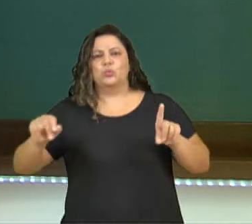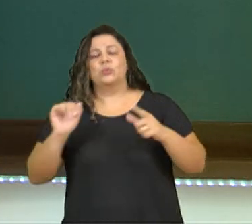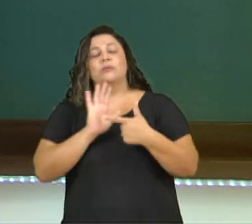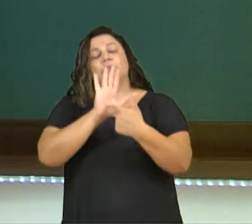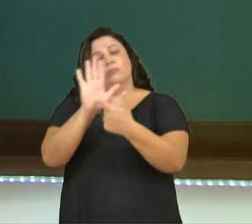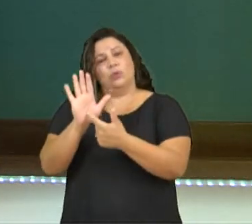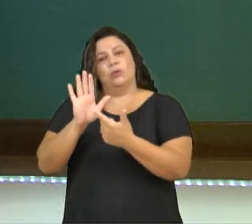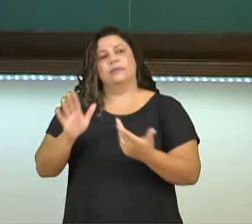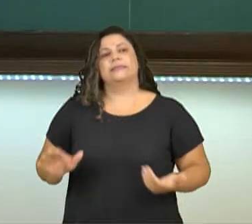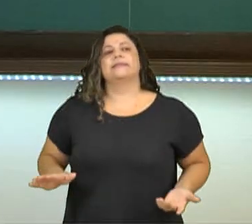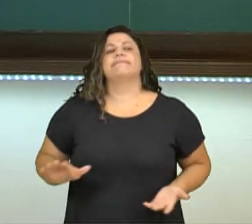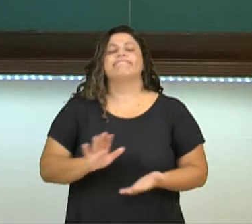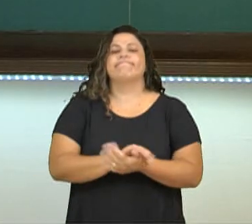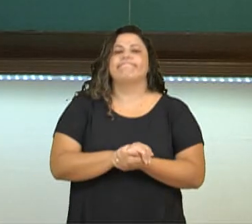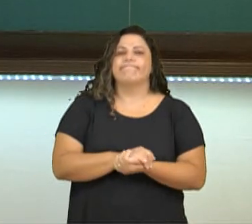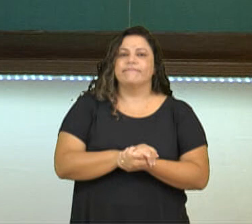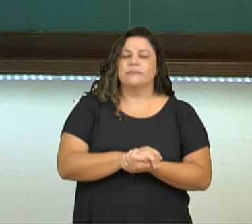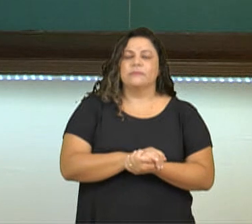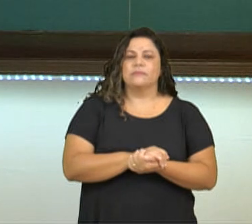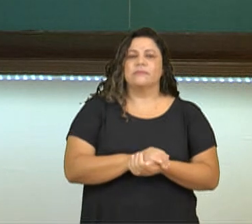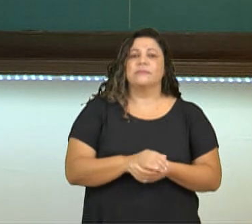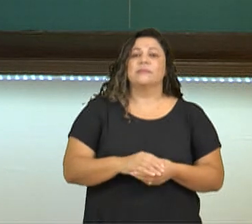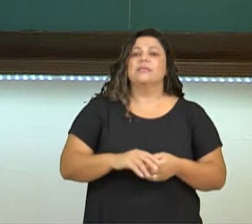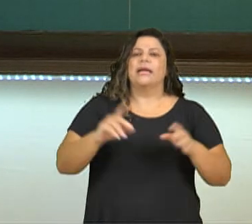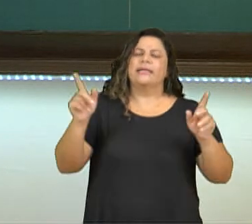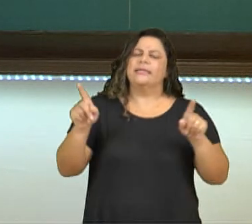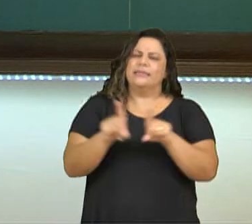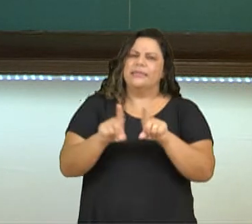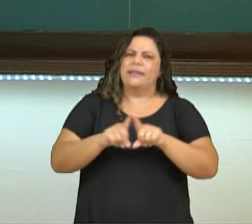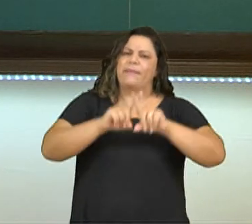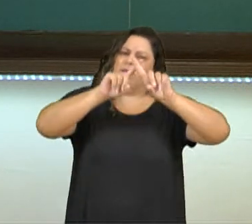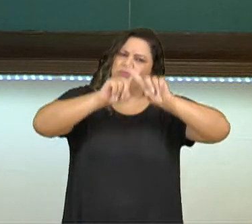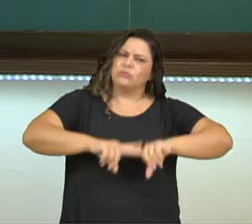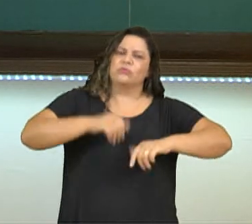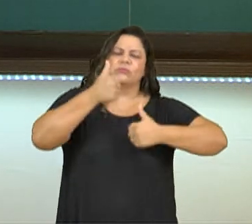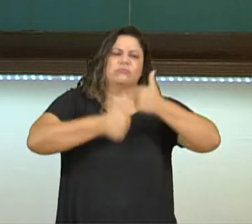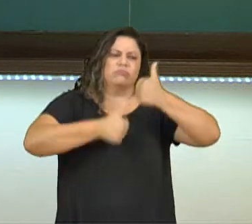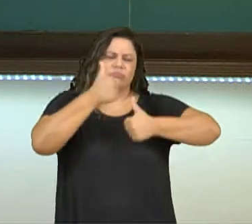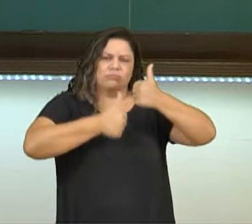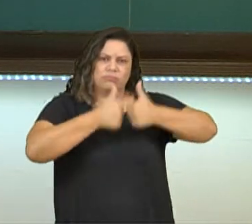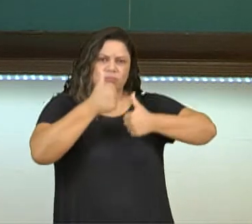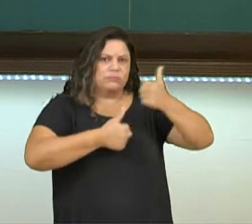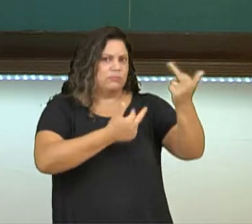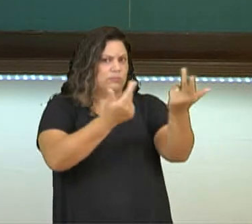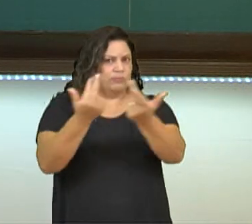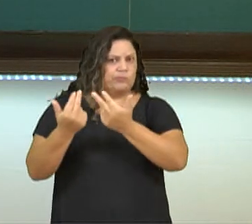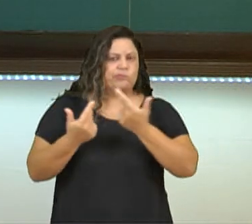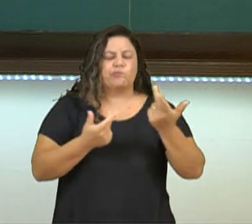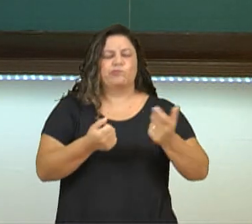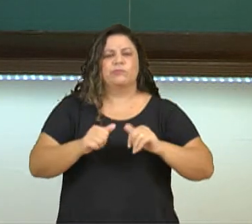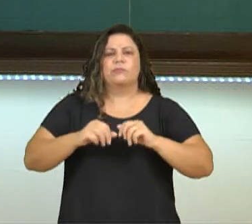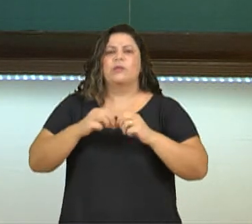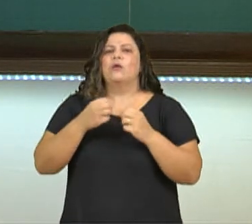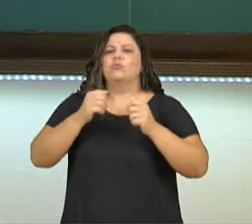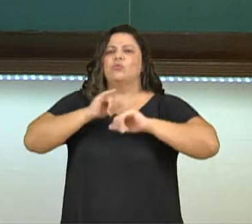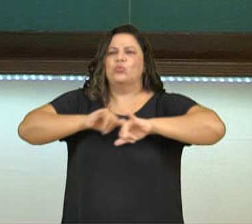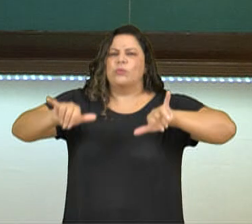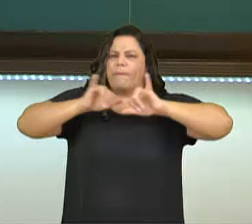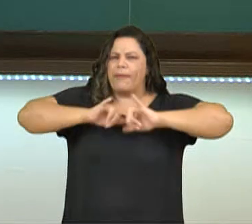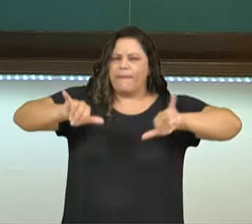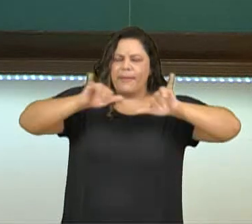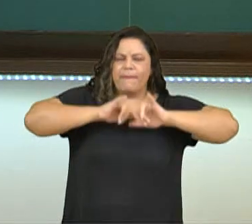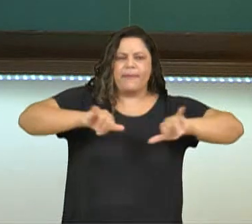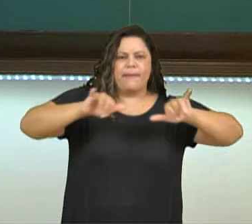programas televisivos. No caso das transmissões esportivas ocorre a mesma coisa, pois todas as placas publicitárias que estão instaladas em campos